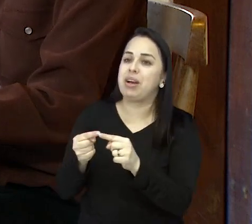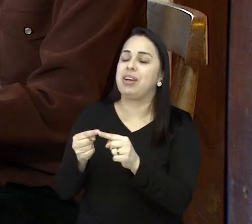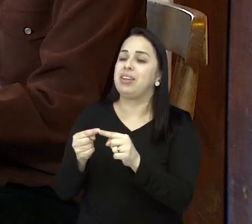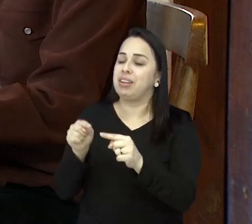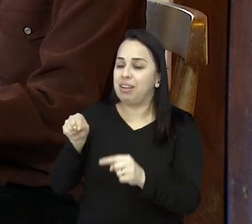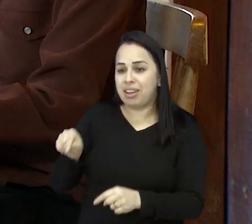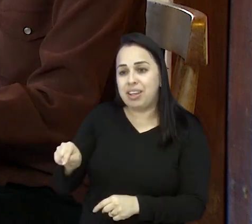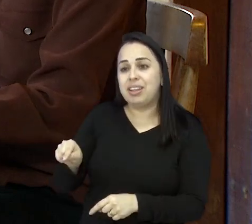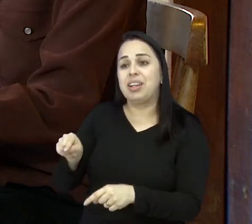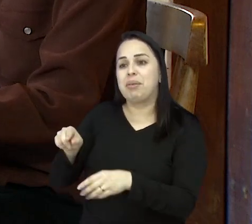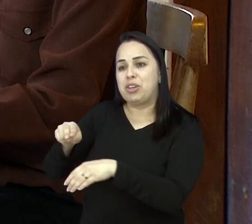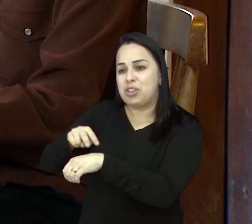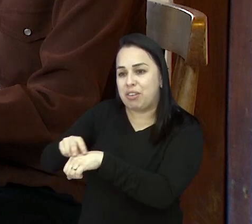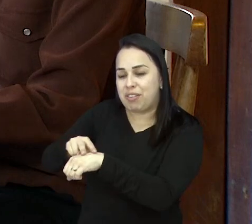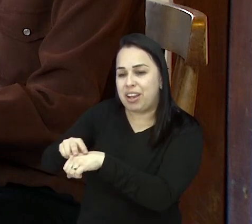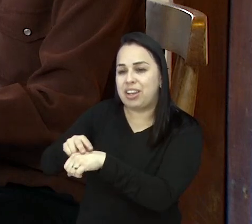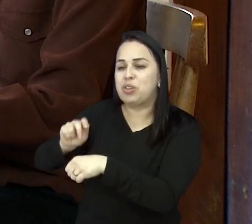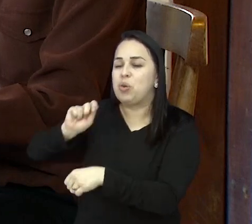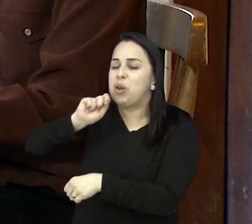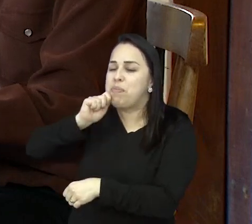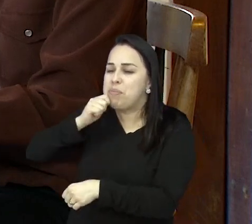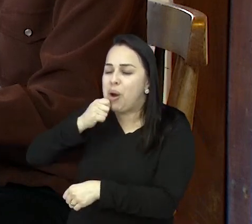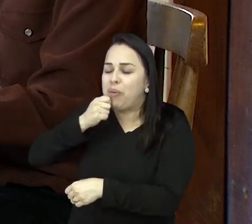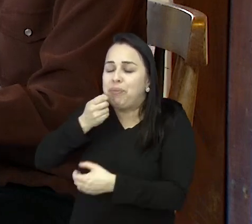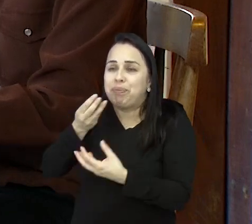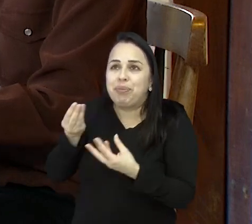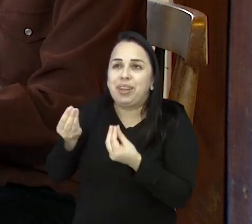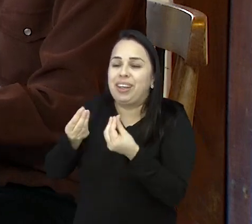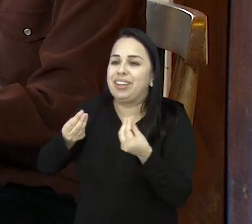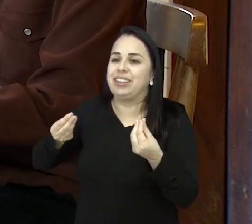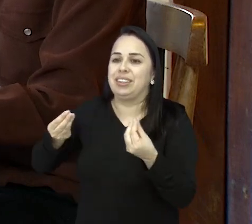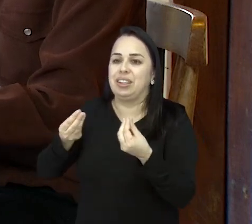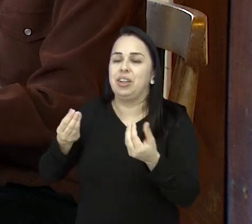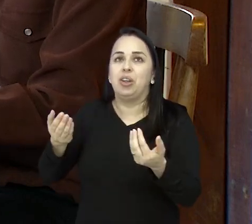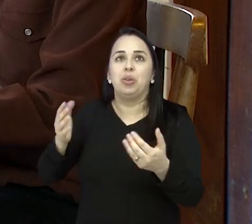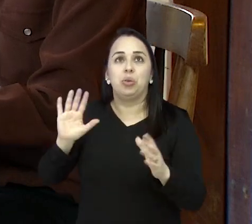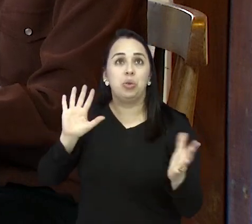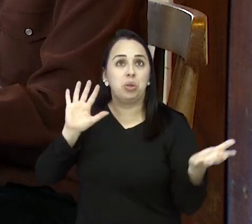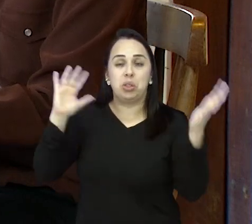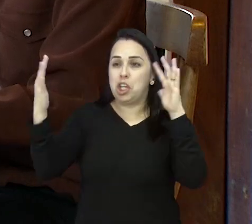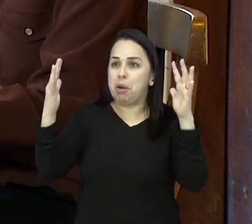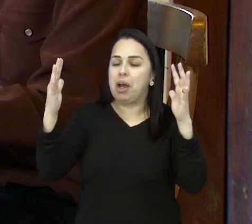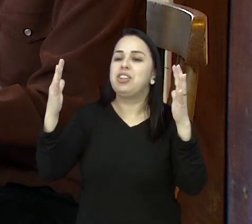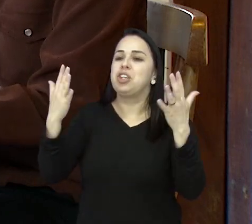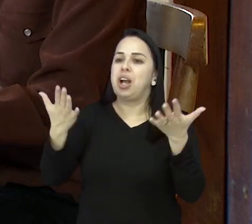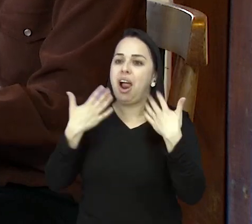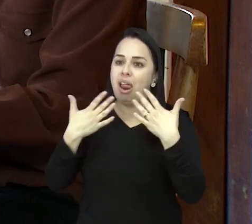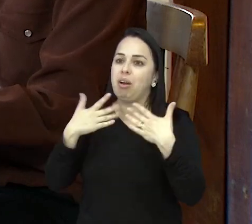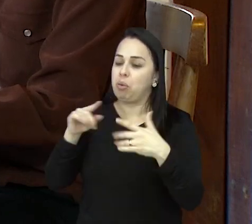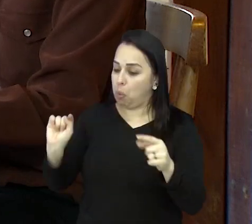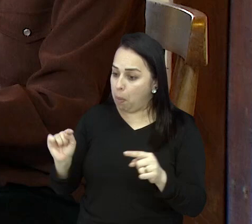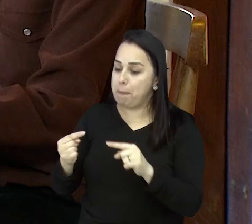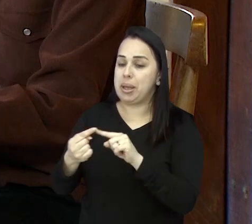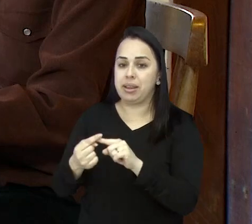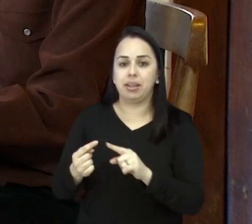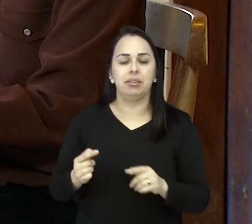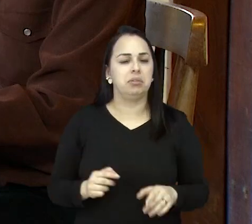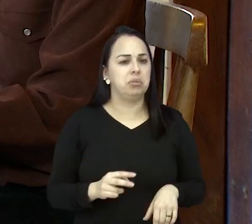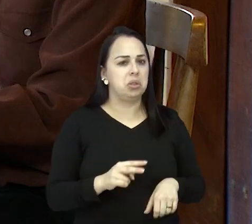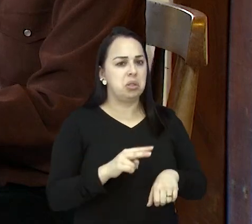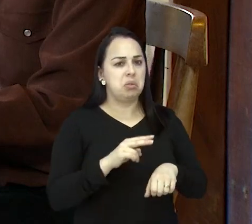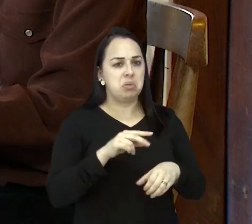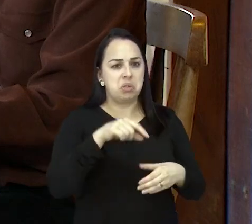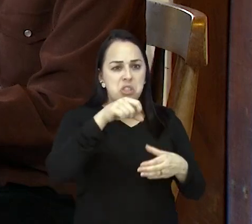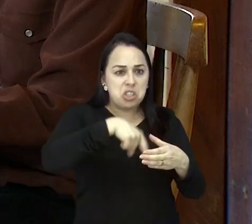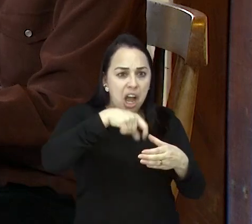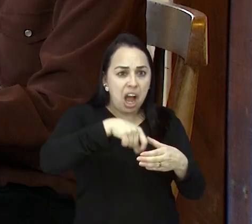com limão. Ele fica super refrescante nesses dias de muito calor, tempo seco, também ele cai muito bem. Chá verde